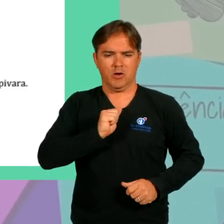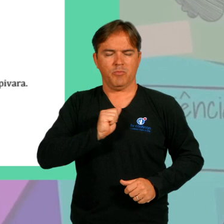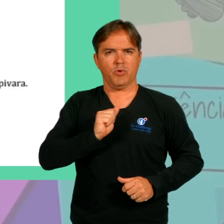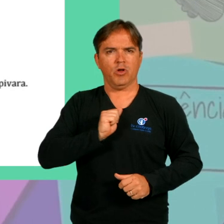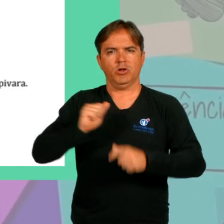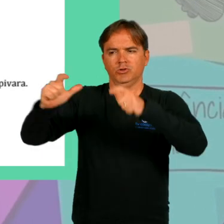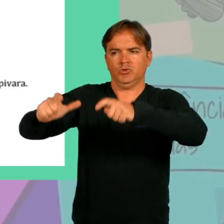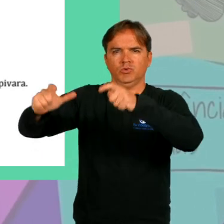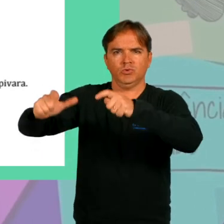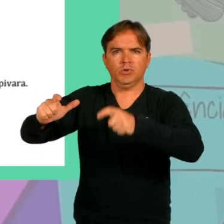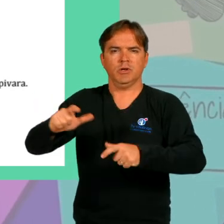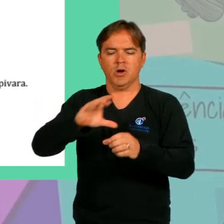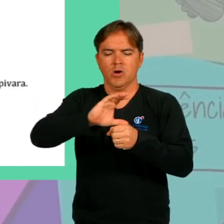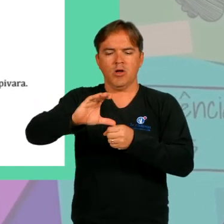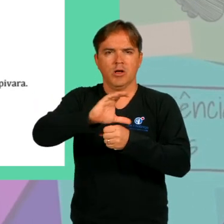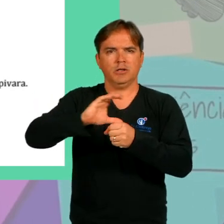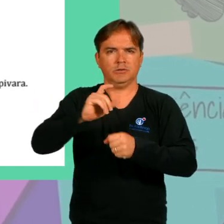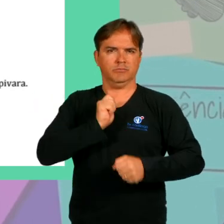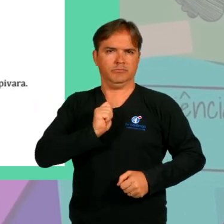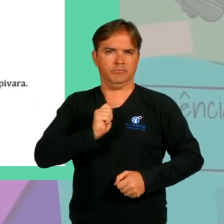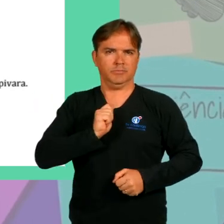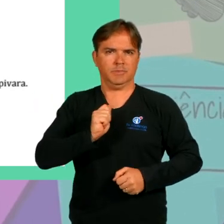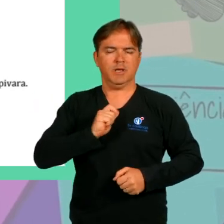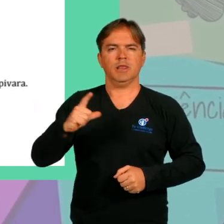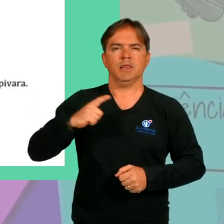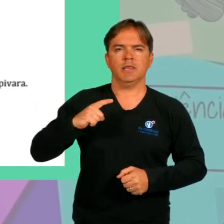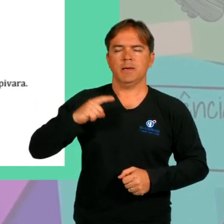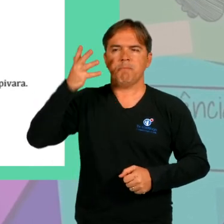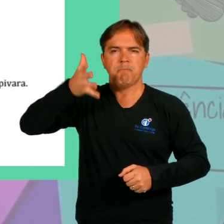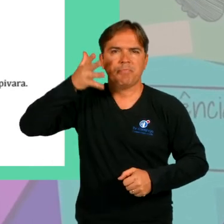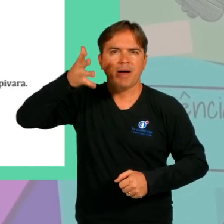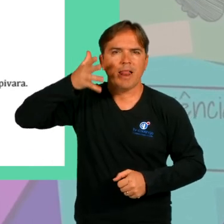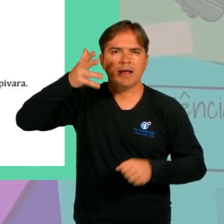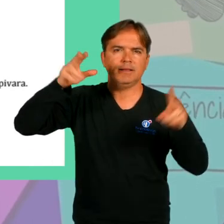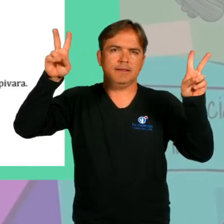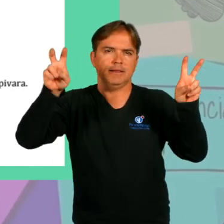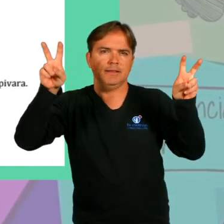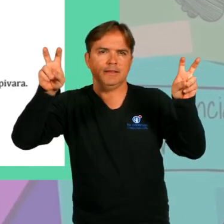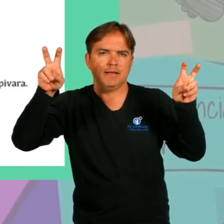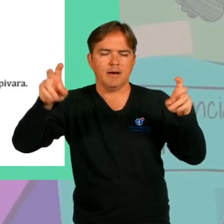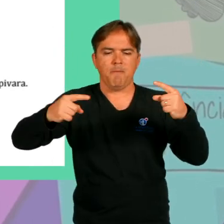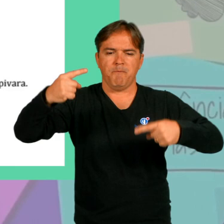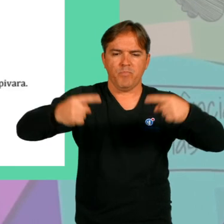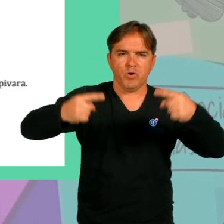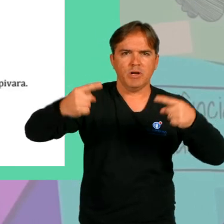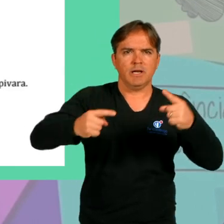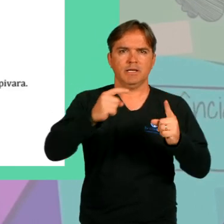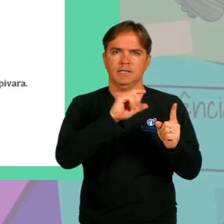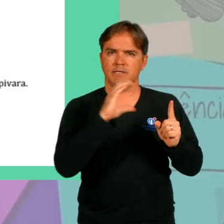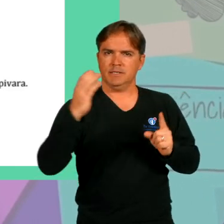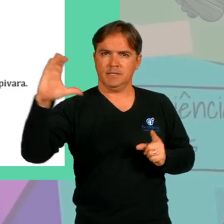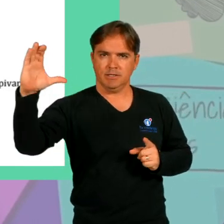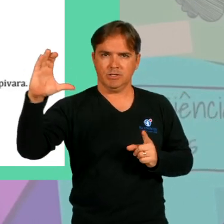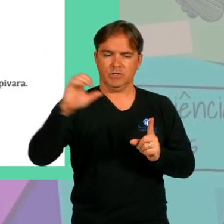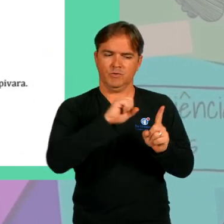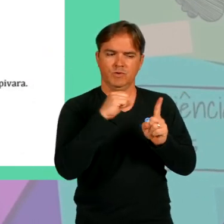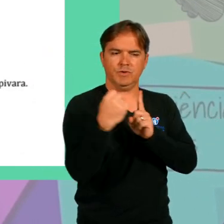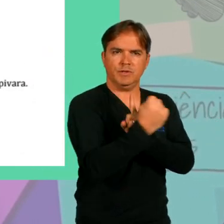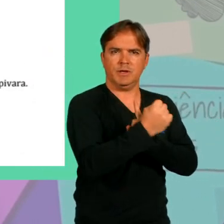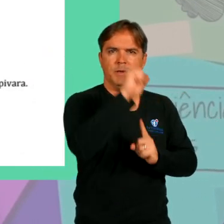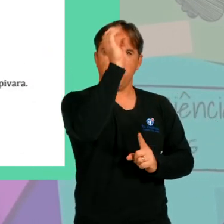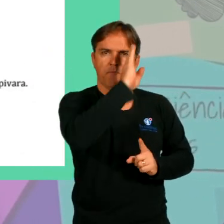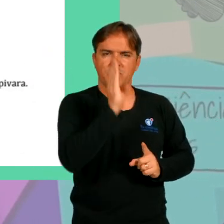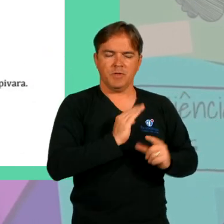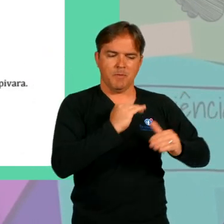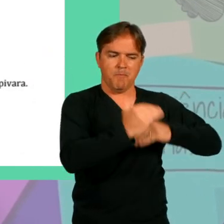Antropologia da univasf realiza um ciclo de palestras as temáticas são políticas científicas educacionais e a sociedade brasileira